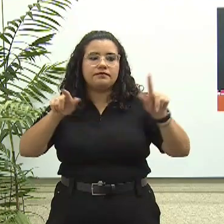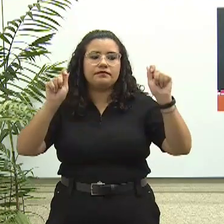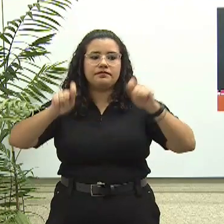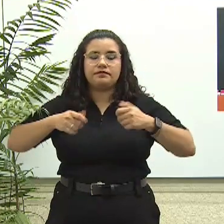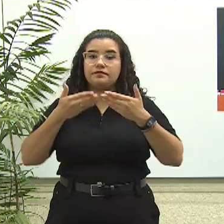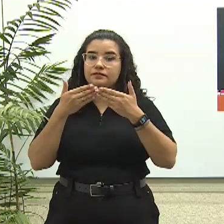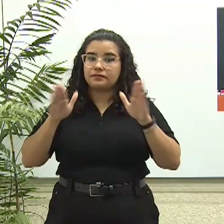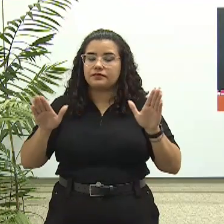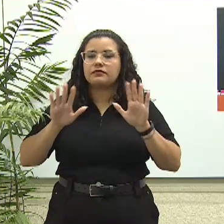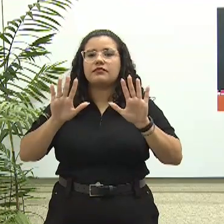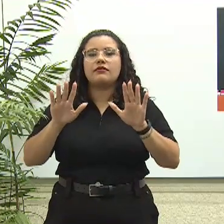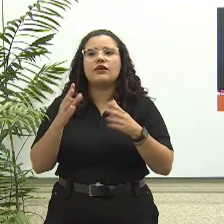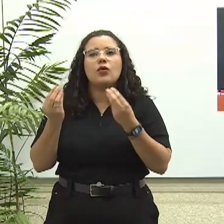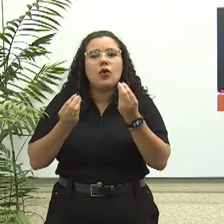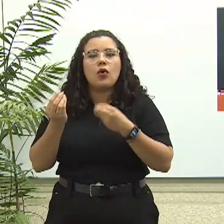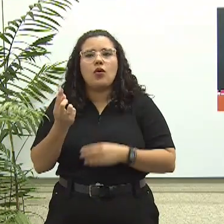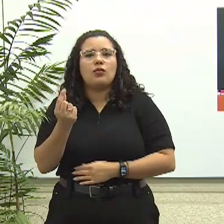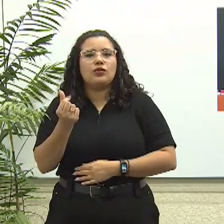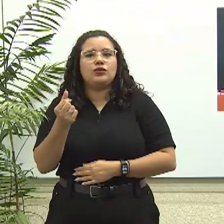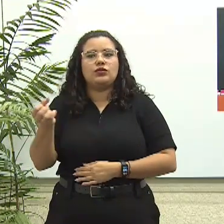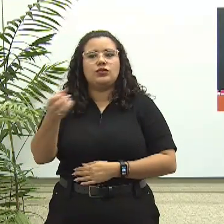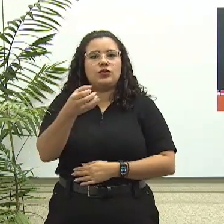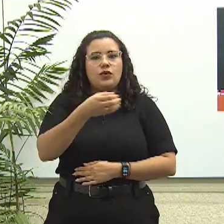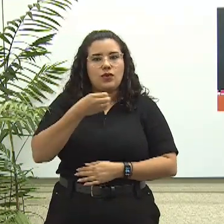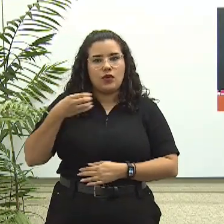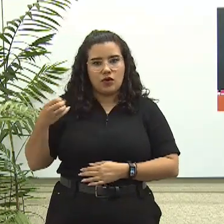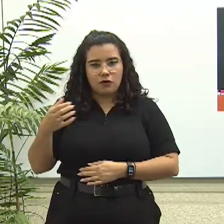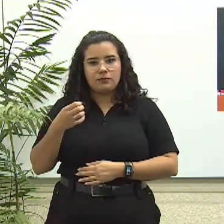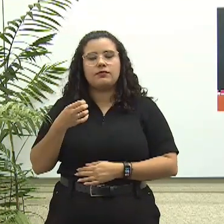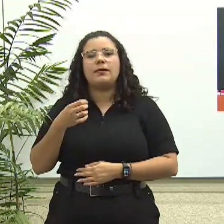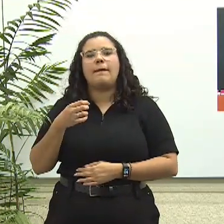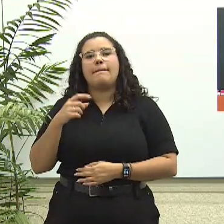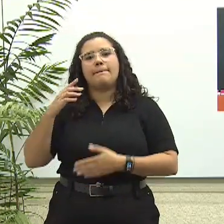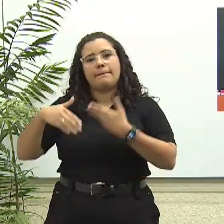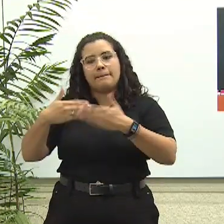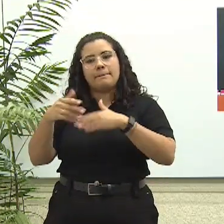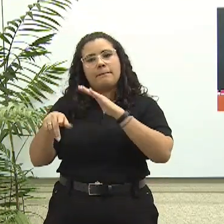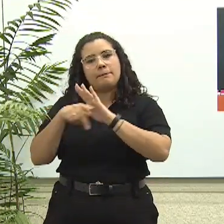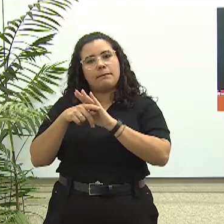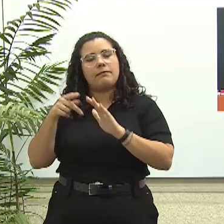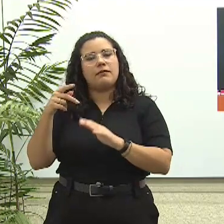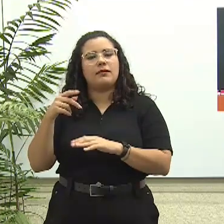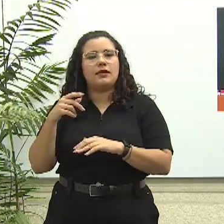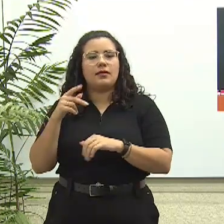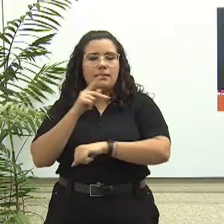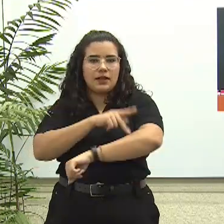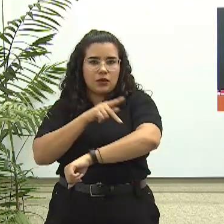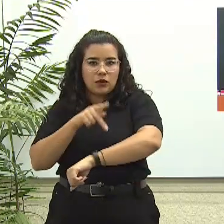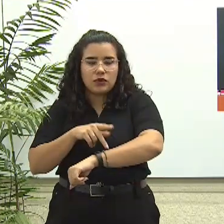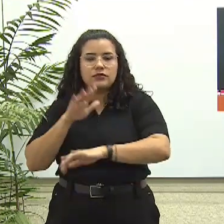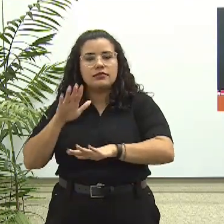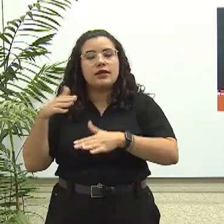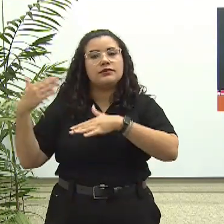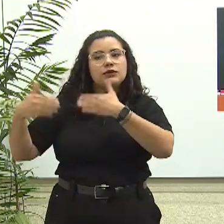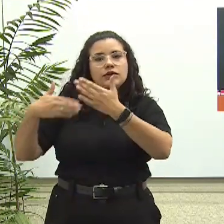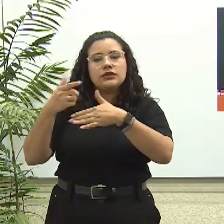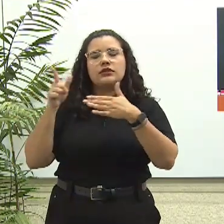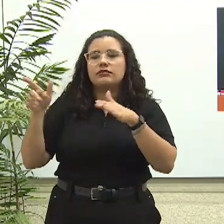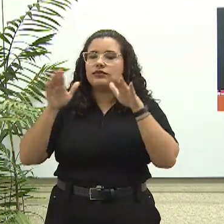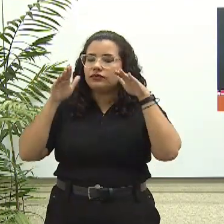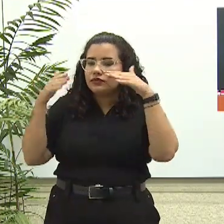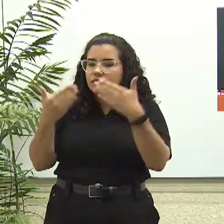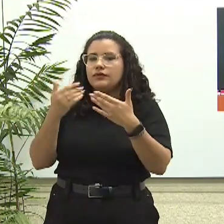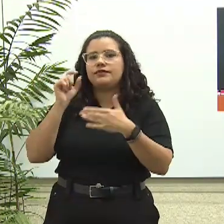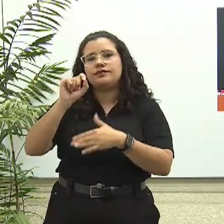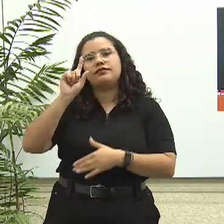eh qual é o custo dessas novas possibilidades o custo social custo pedagógico mas é pensar que esse processo ele tá concentrado na mão